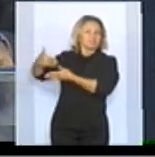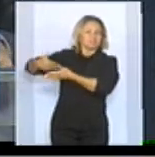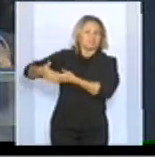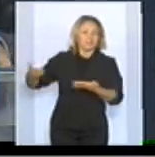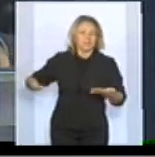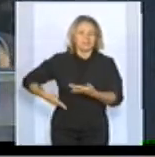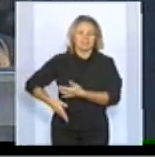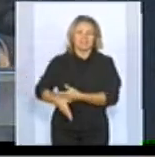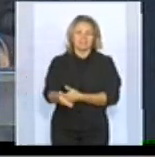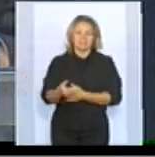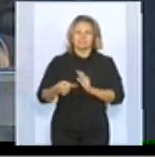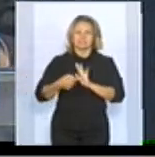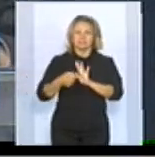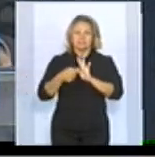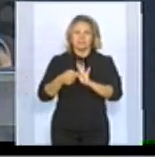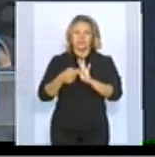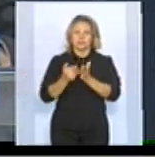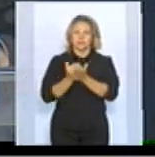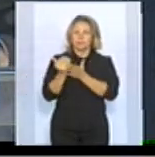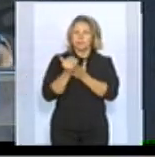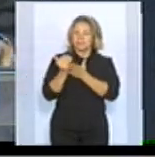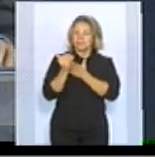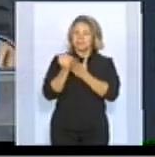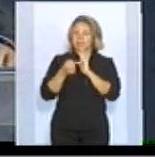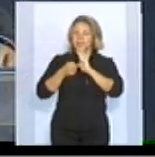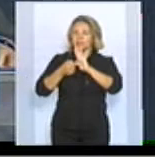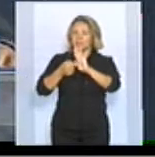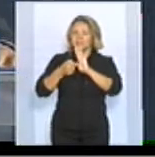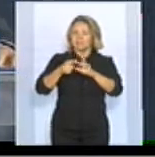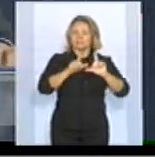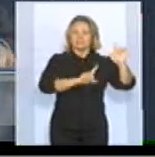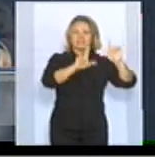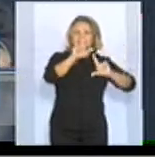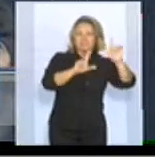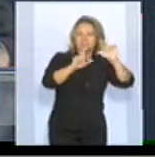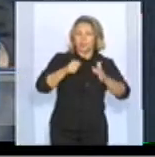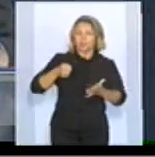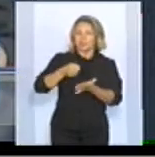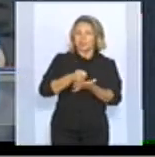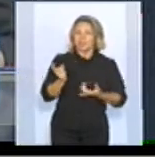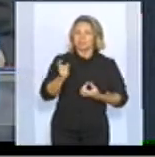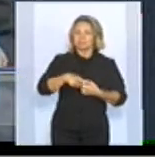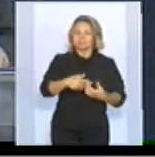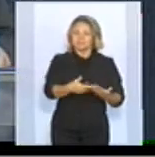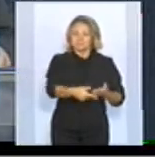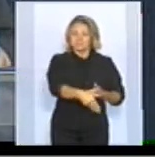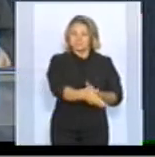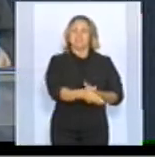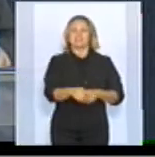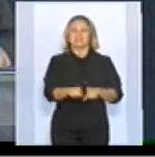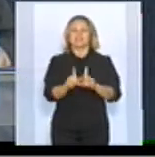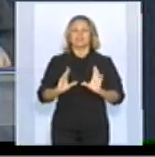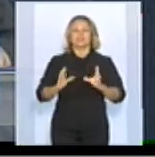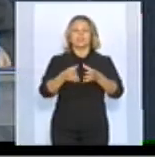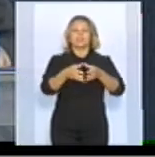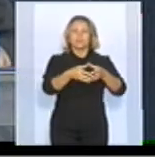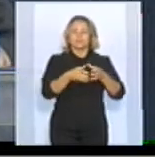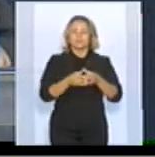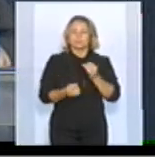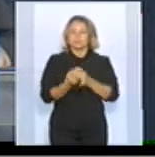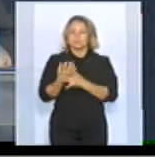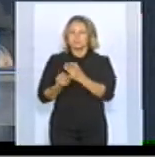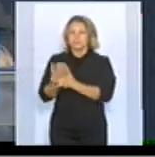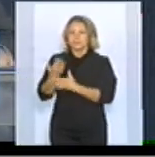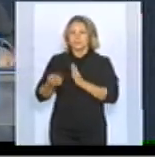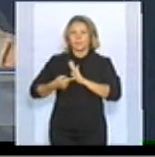recursos públicos, ela passa a ser veiculada pela televisão paga, efetivamente. O setor de produção ele passa a estar